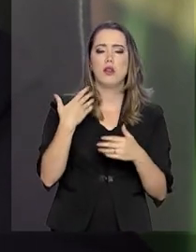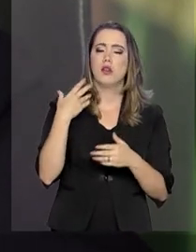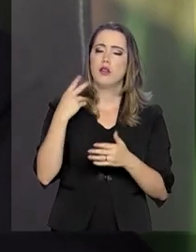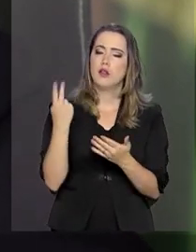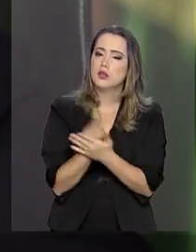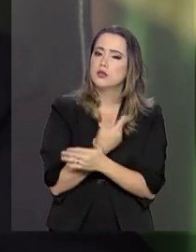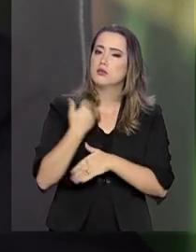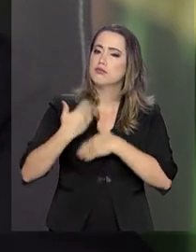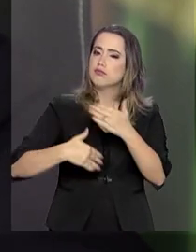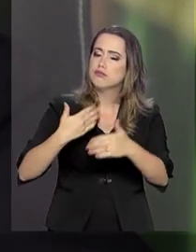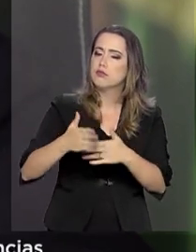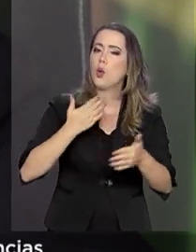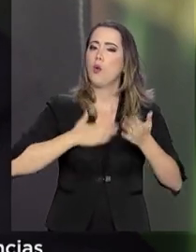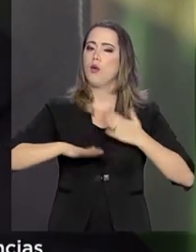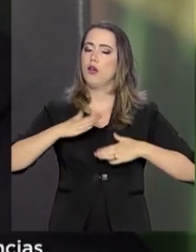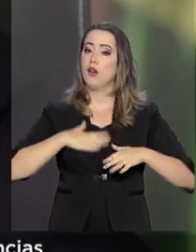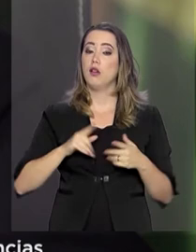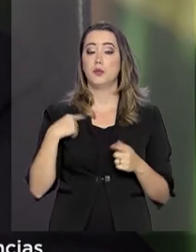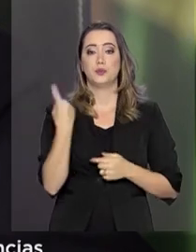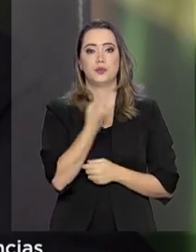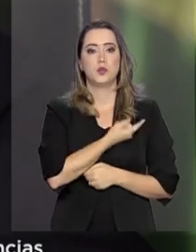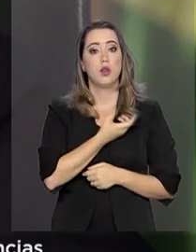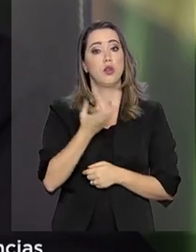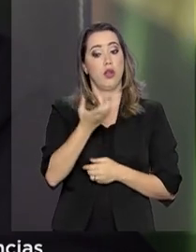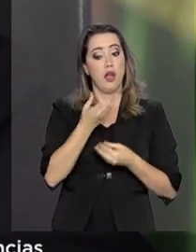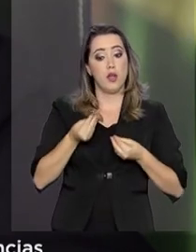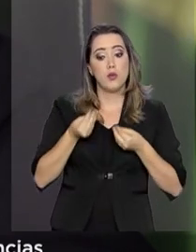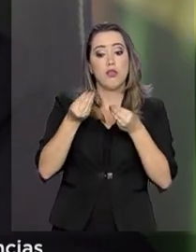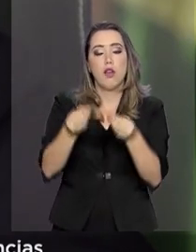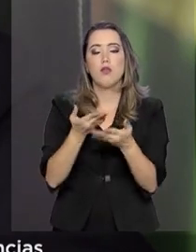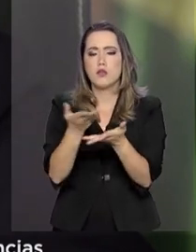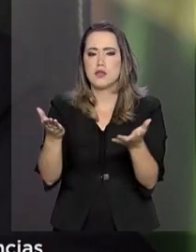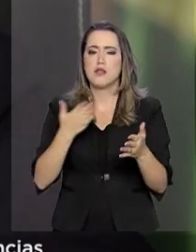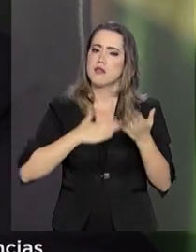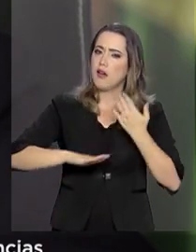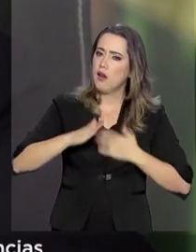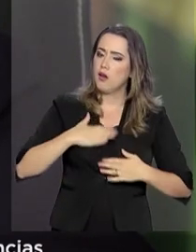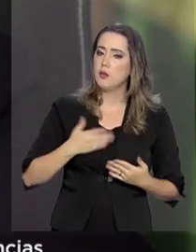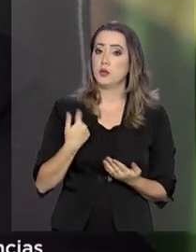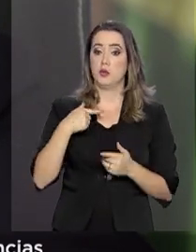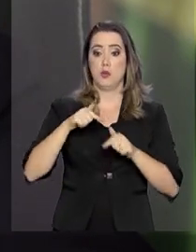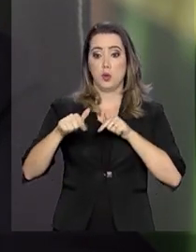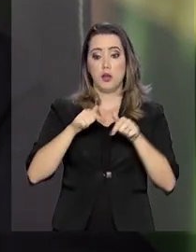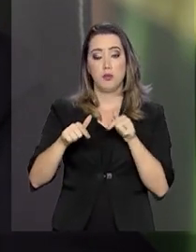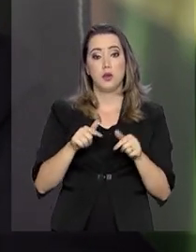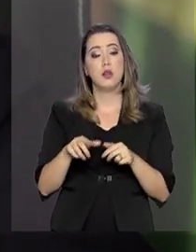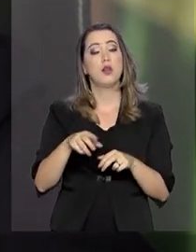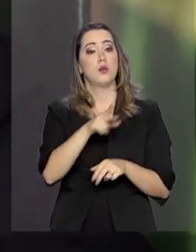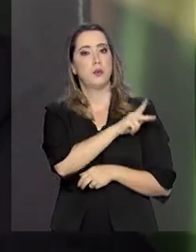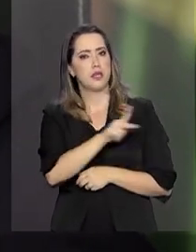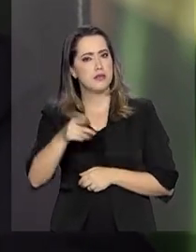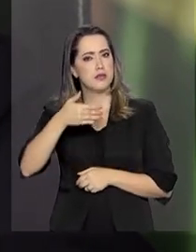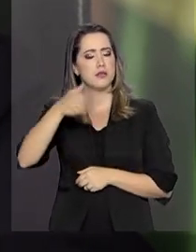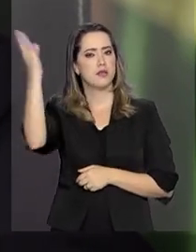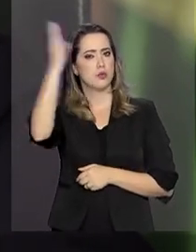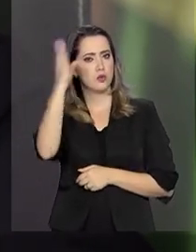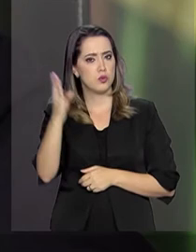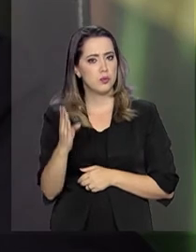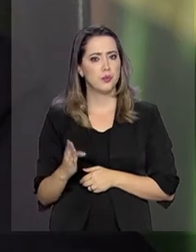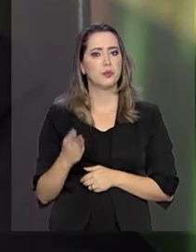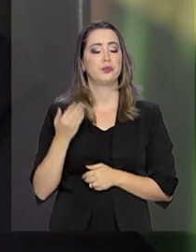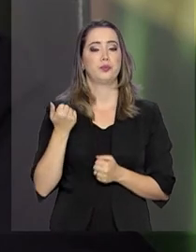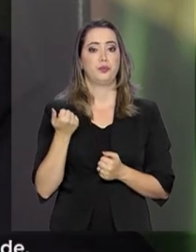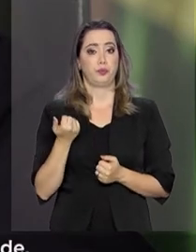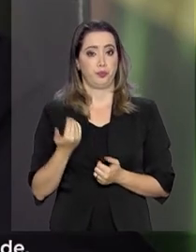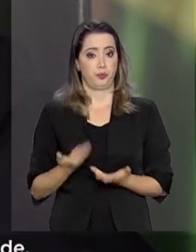na maior tranquilidade e é isso que quero garantir lhes a partir das minhas competências como presidente da república federativa